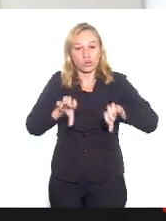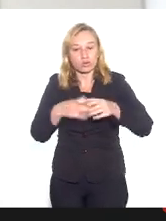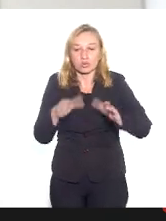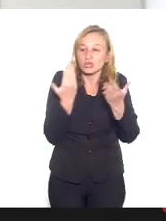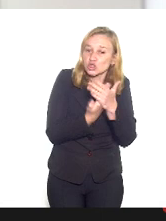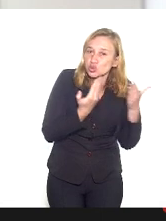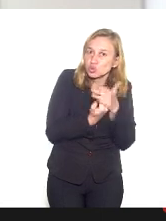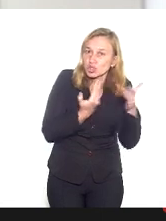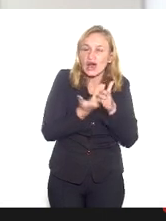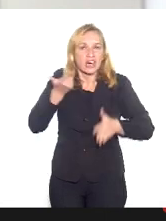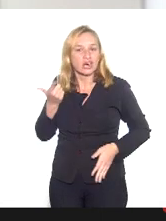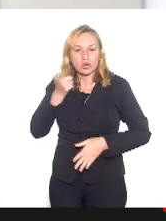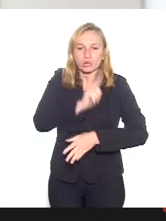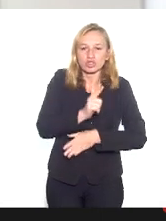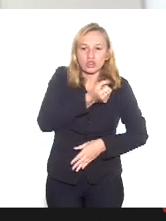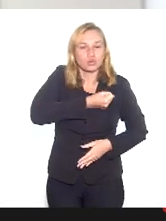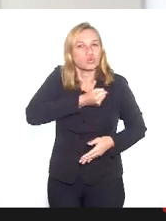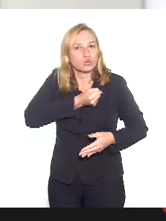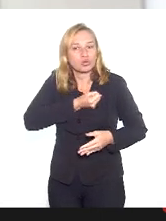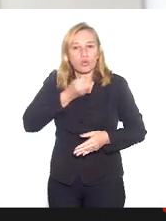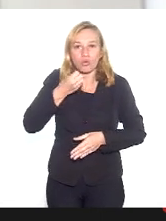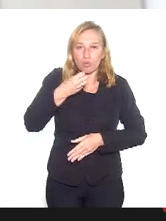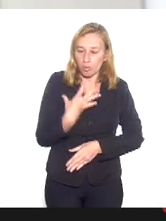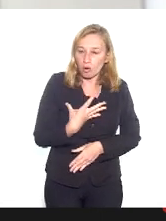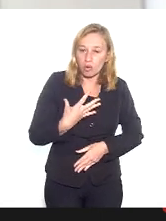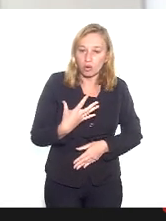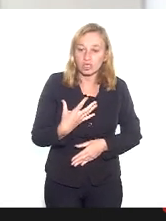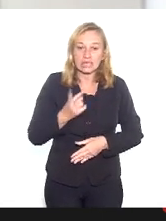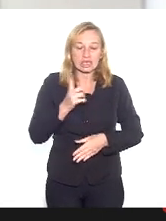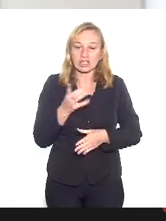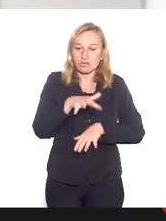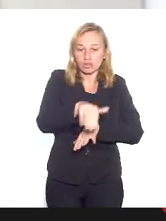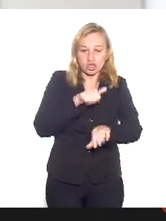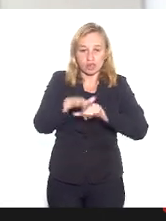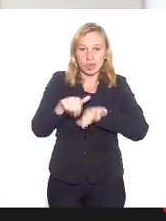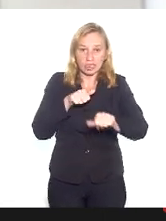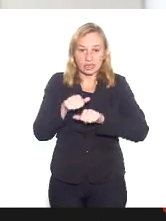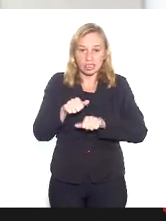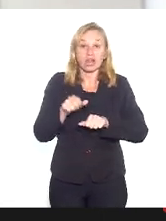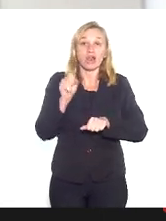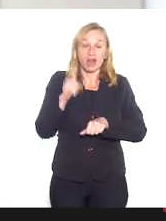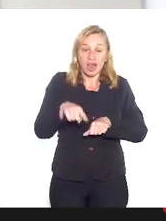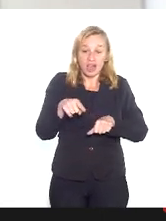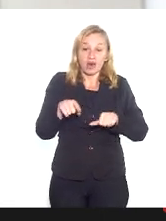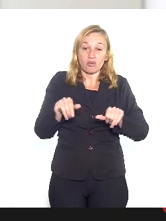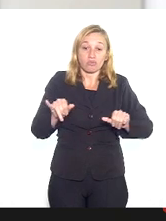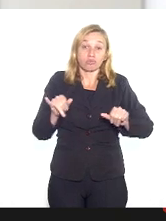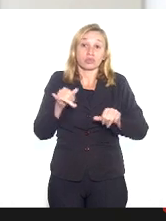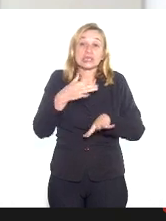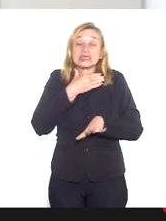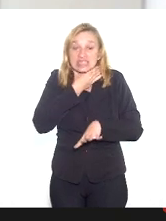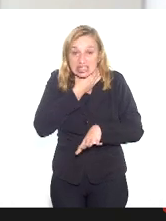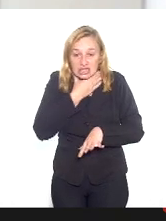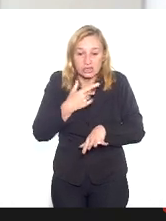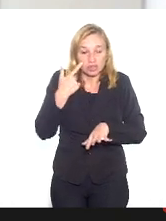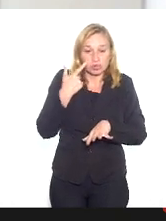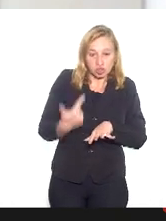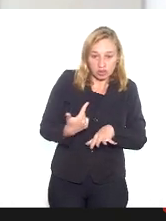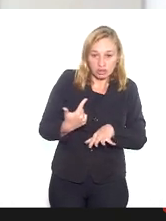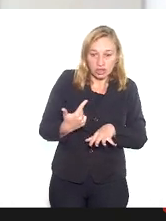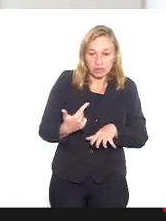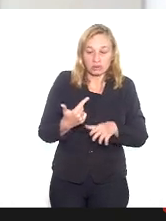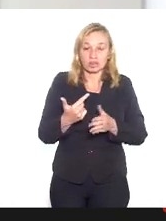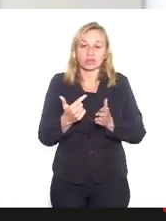estudaram, que conseguiram um bom resultado e que ainda não foram reconhecidos. Esse é um drama que a gente tem enfrentado em decorrência do regime de